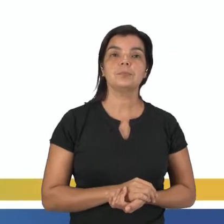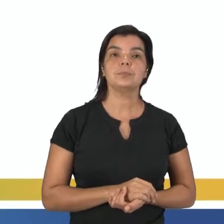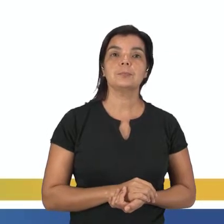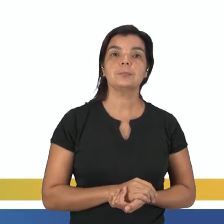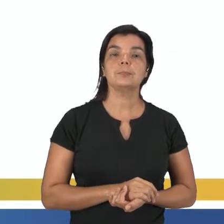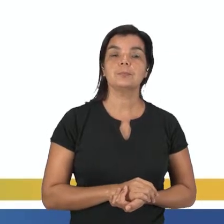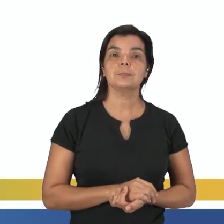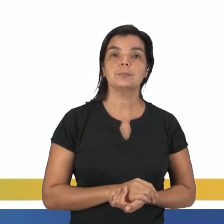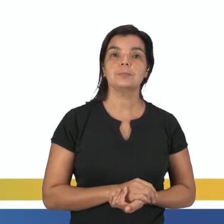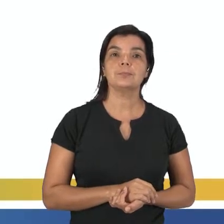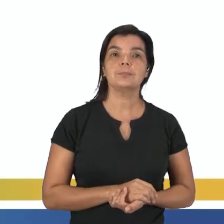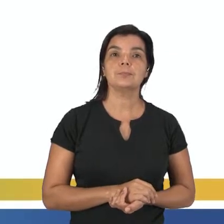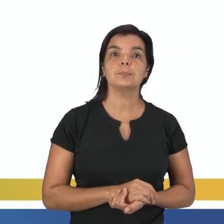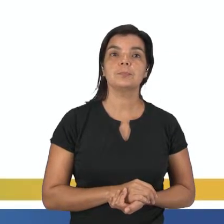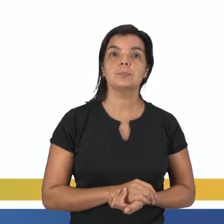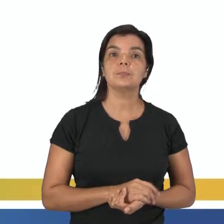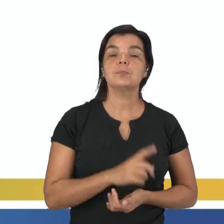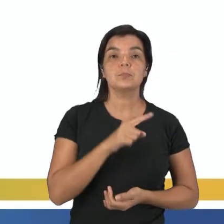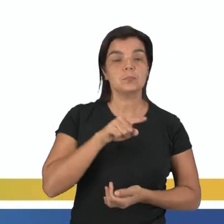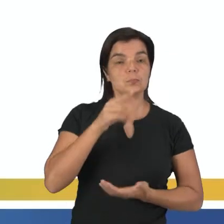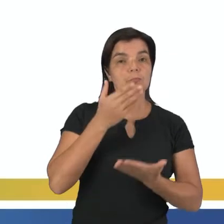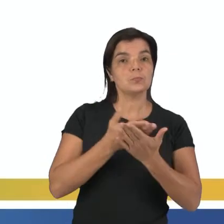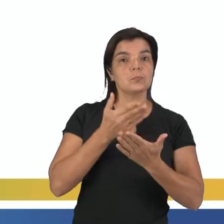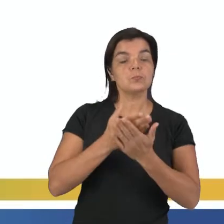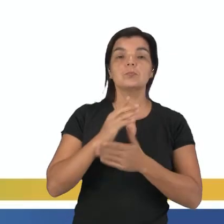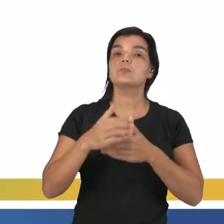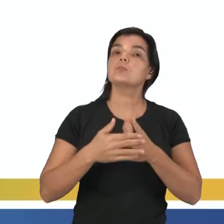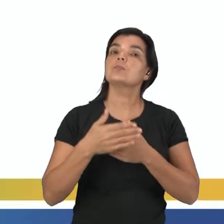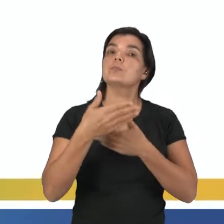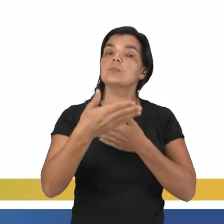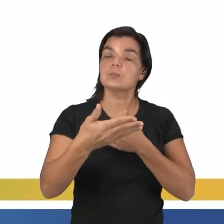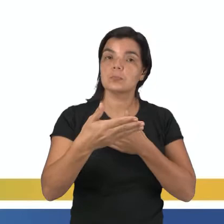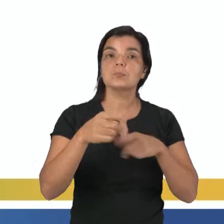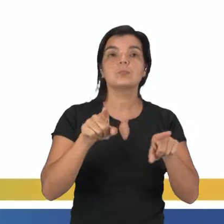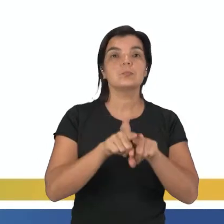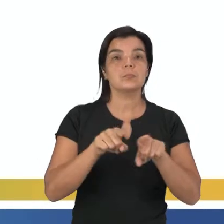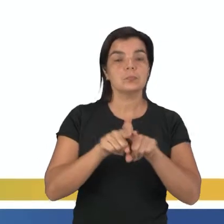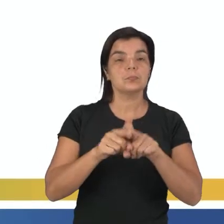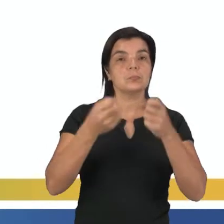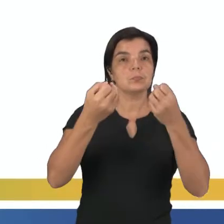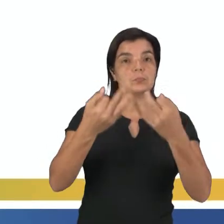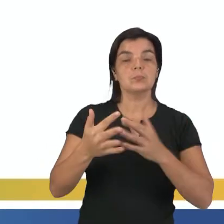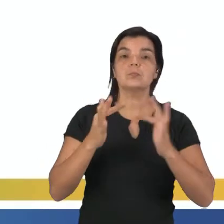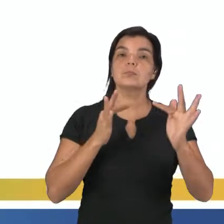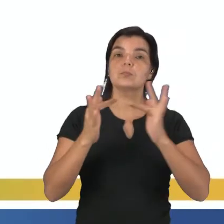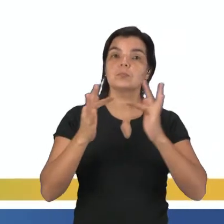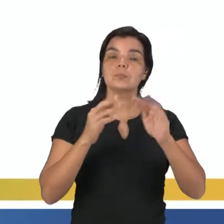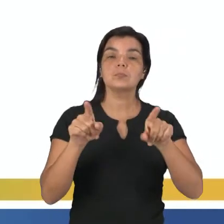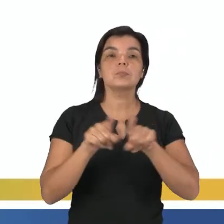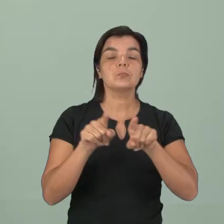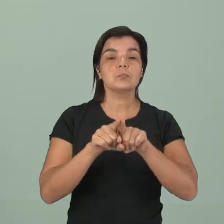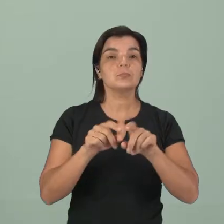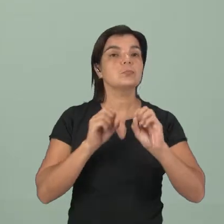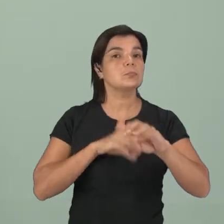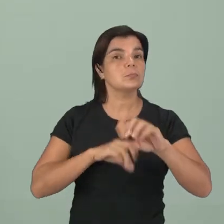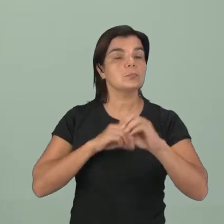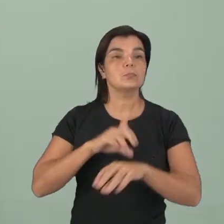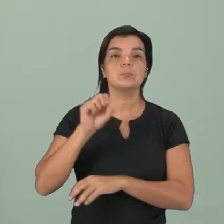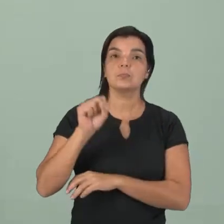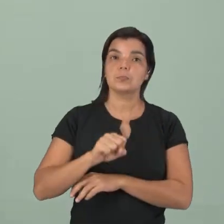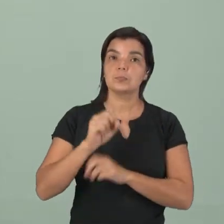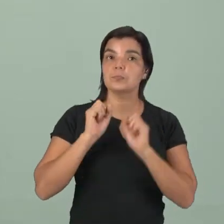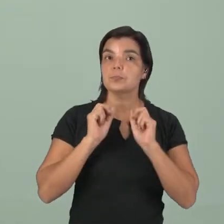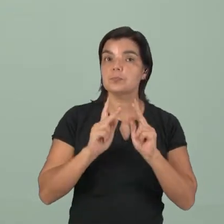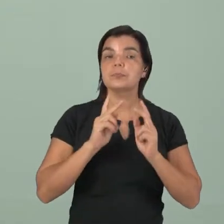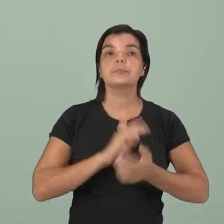tempo é o segundo. Você vai estudar lá na frente que algumas definições da física trabalham geralmente em segundo,